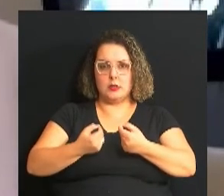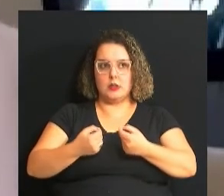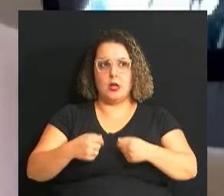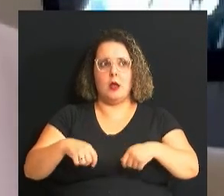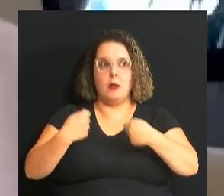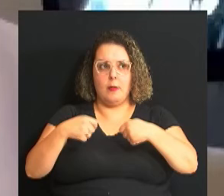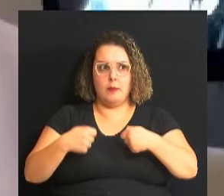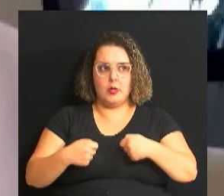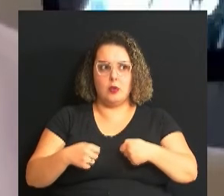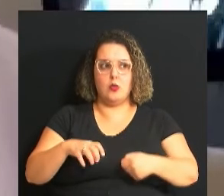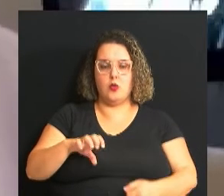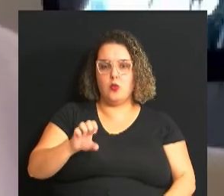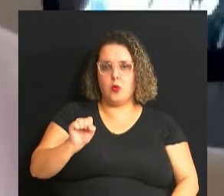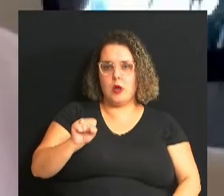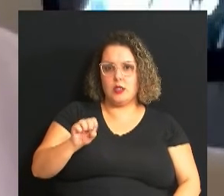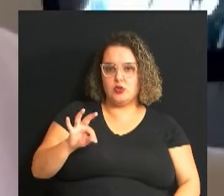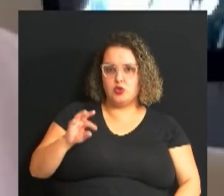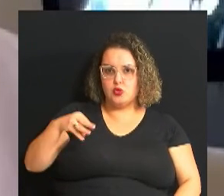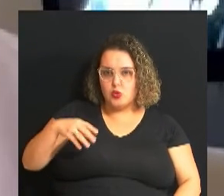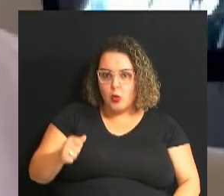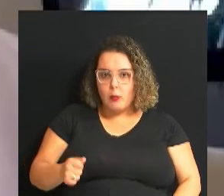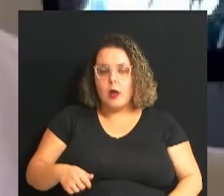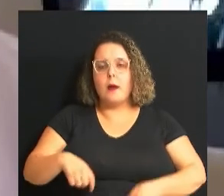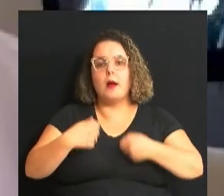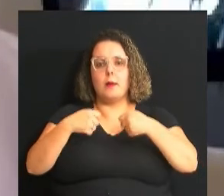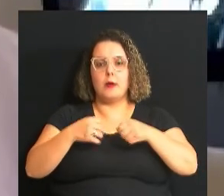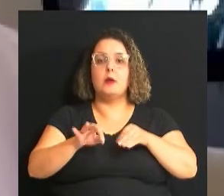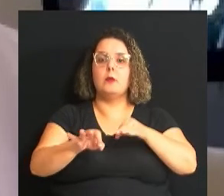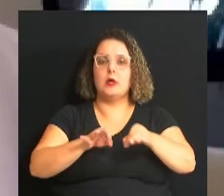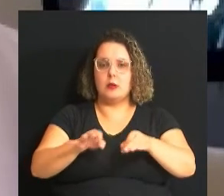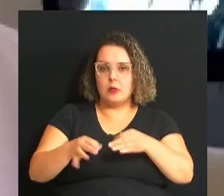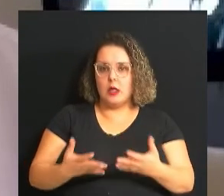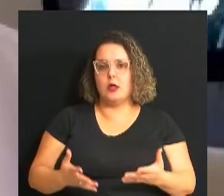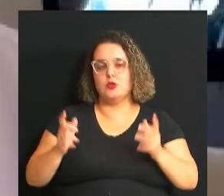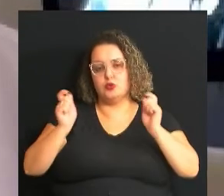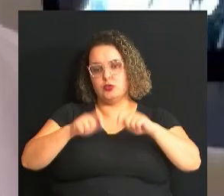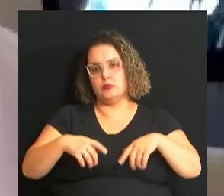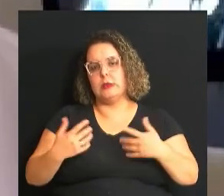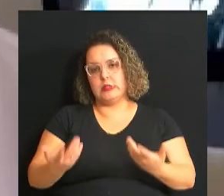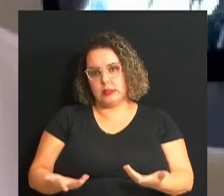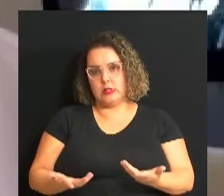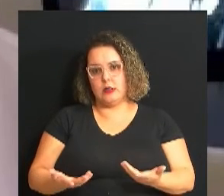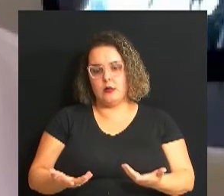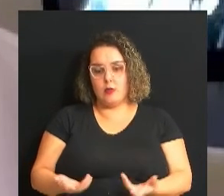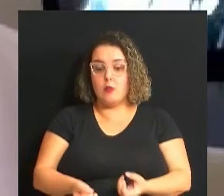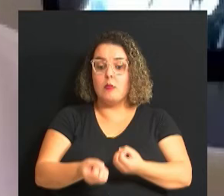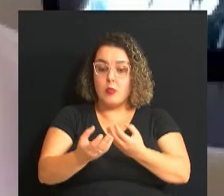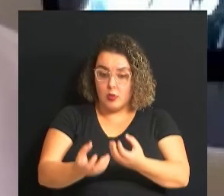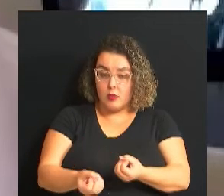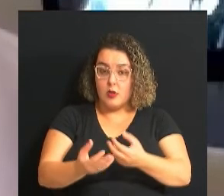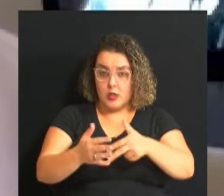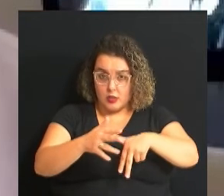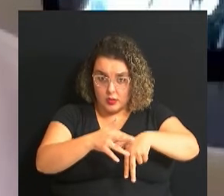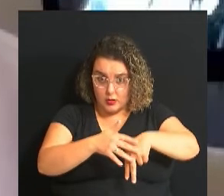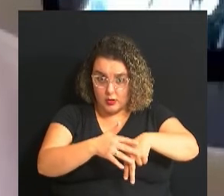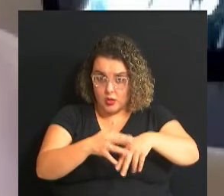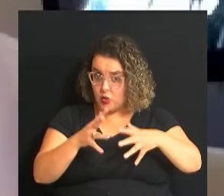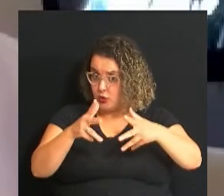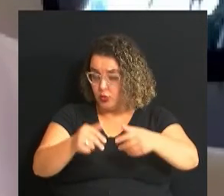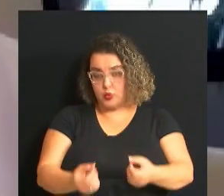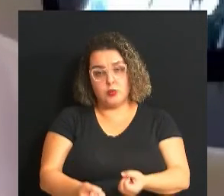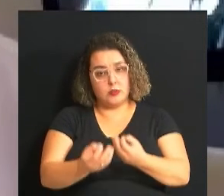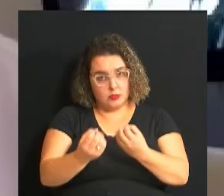um estômago, o médico tem que ter preparo suficiente para fornecer ao doente todas as informações